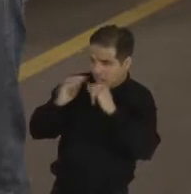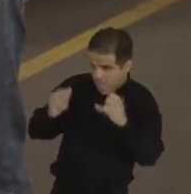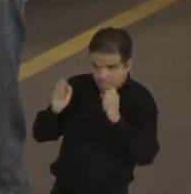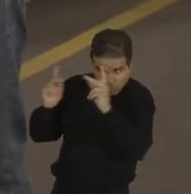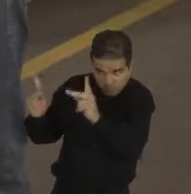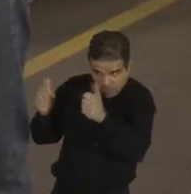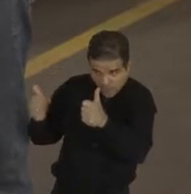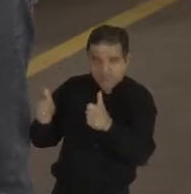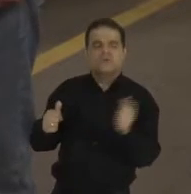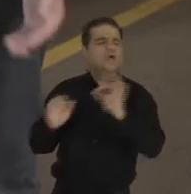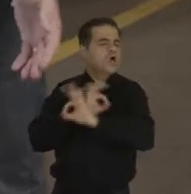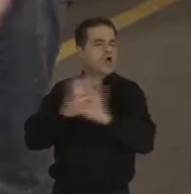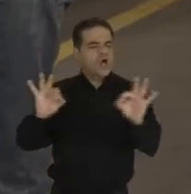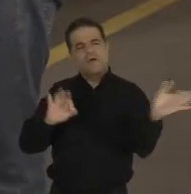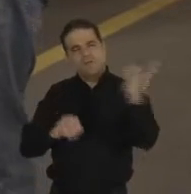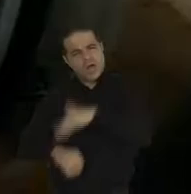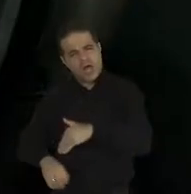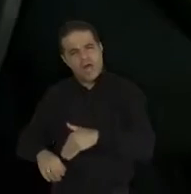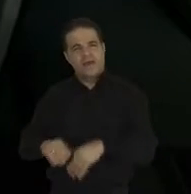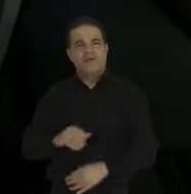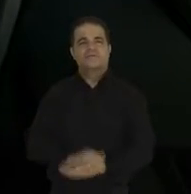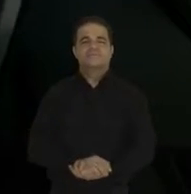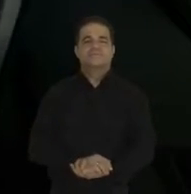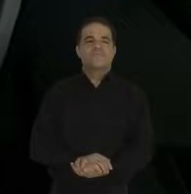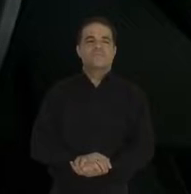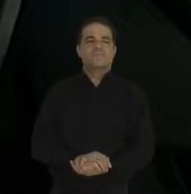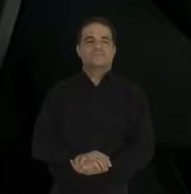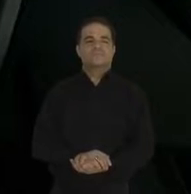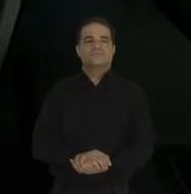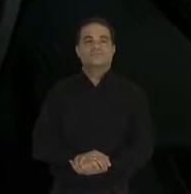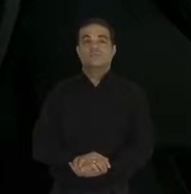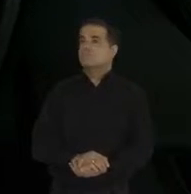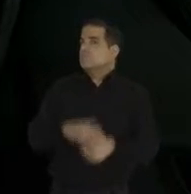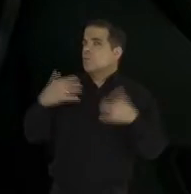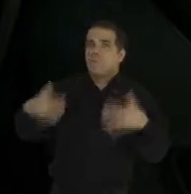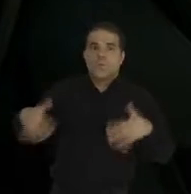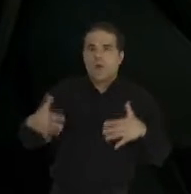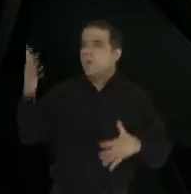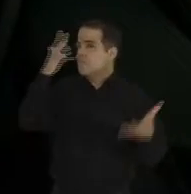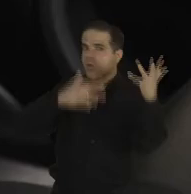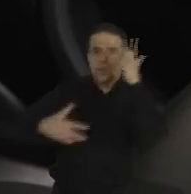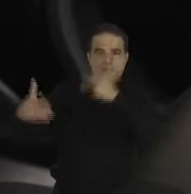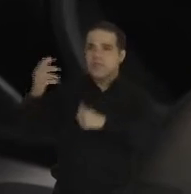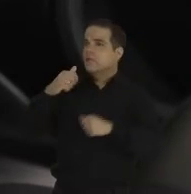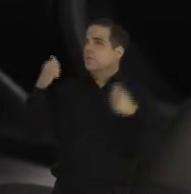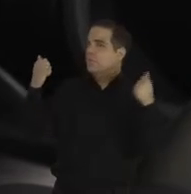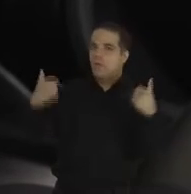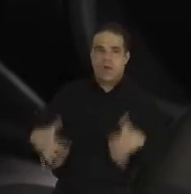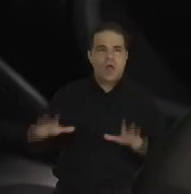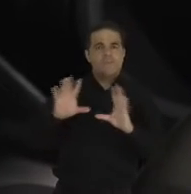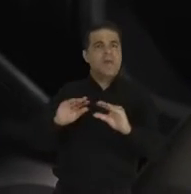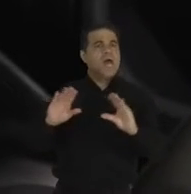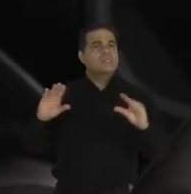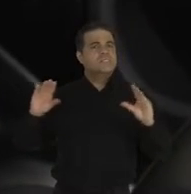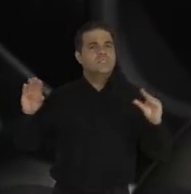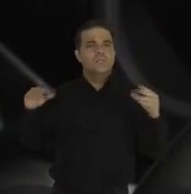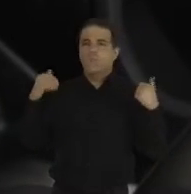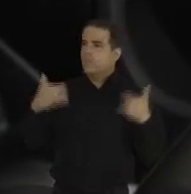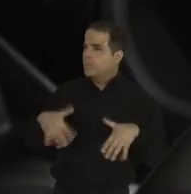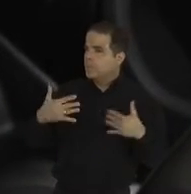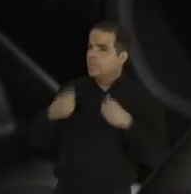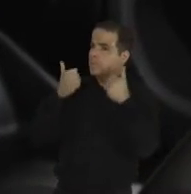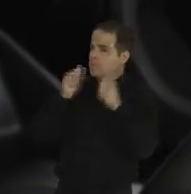tudo bem Tudo joia Bora lá Nossa ele é muito bonito por dentro né e é super macio também